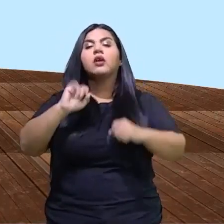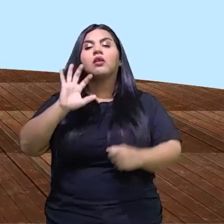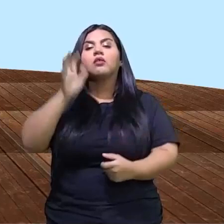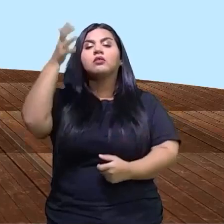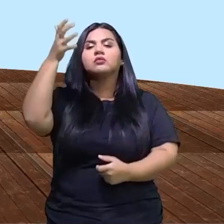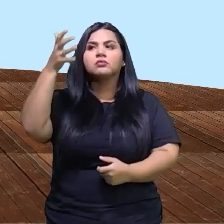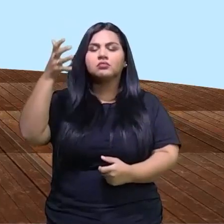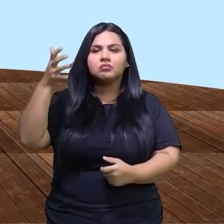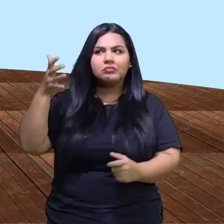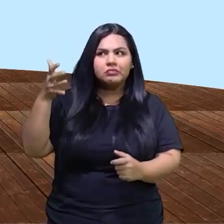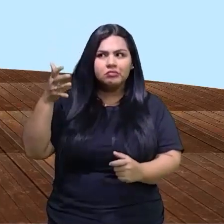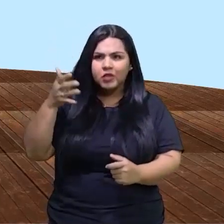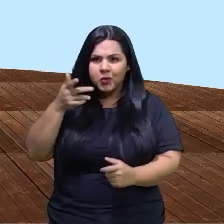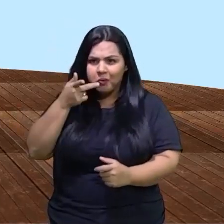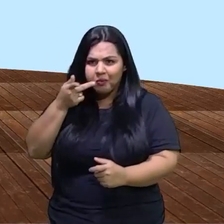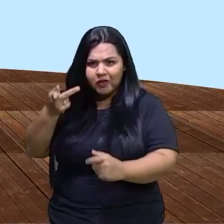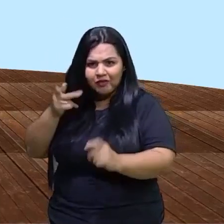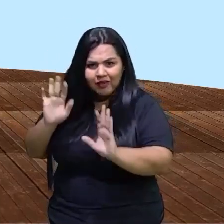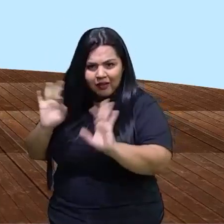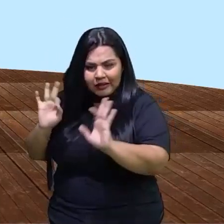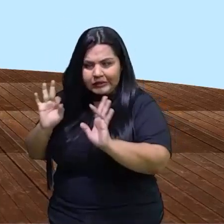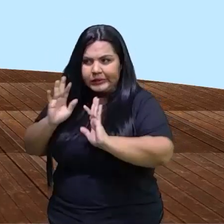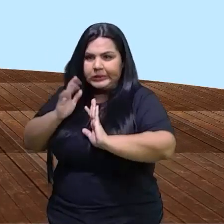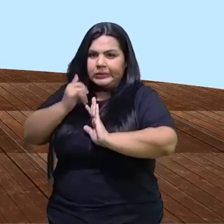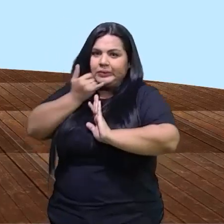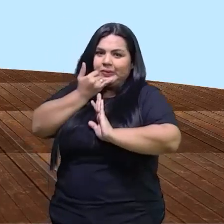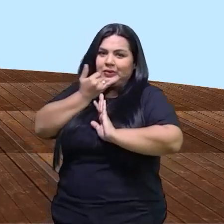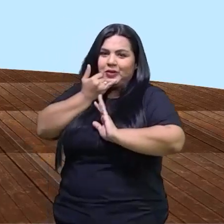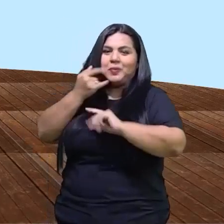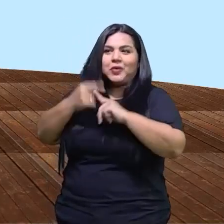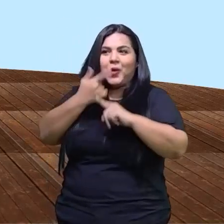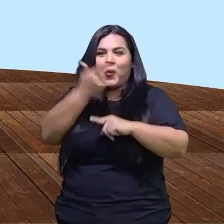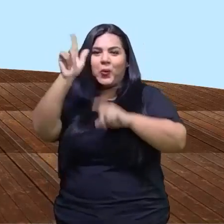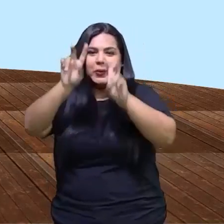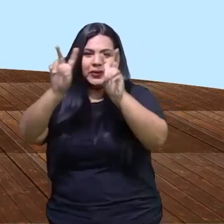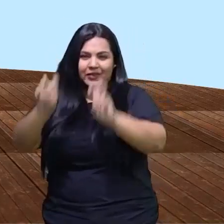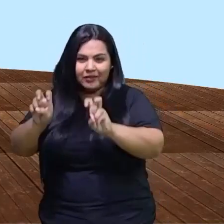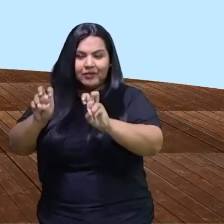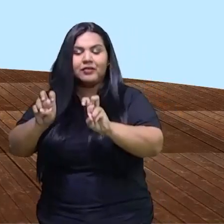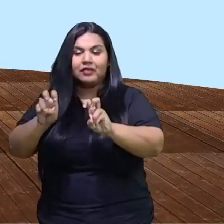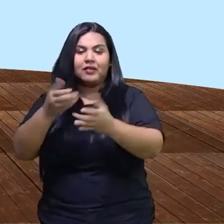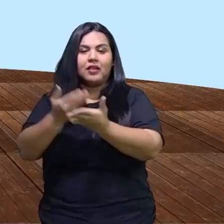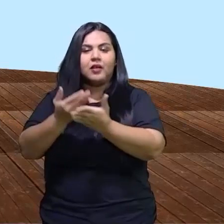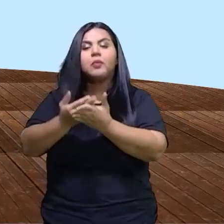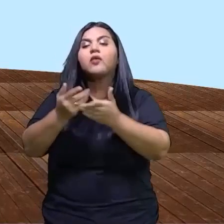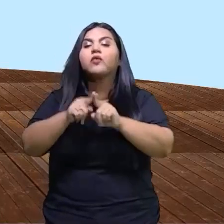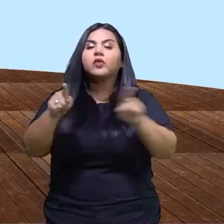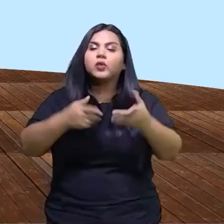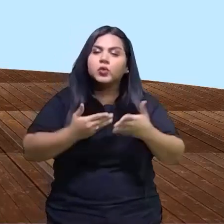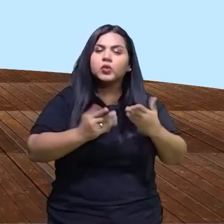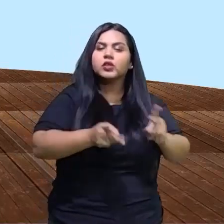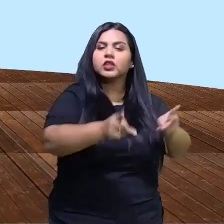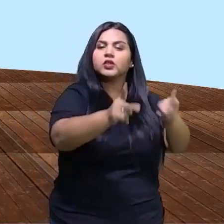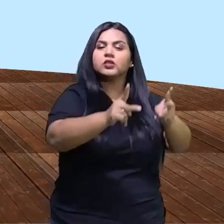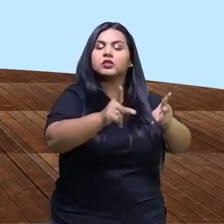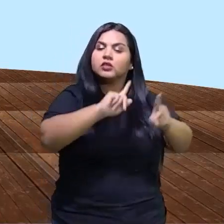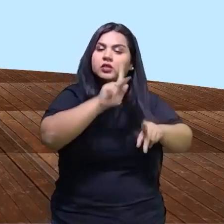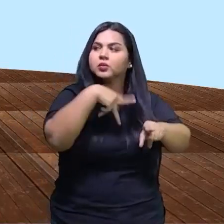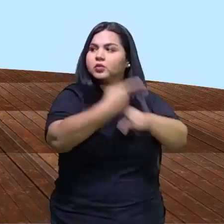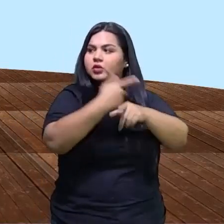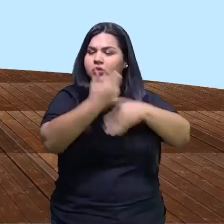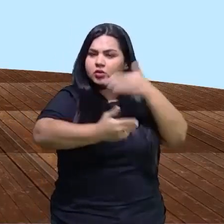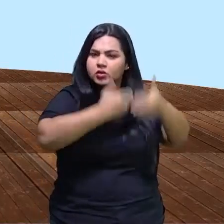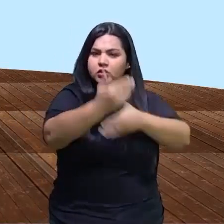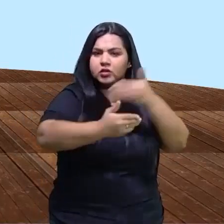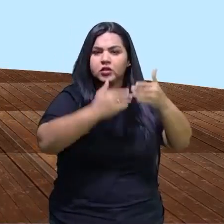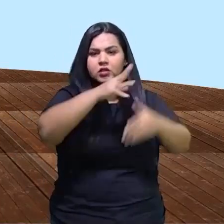não posso falar ainda sobre cabanagem, desculpa, eu não posso falar sobre isso porque é assunto de uma outra aula, mas vamos continuar aqui. Depois desse processo, o